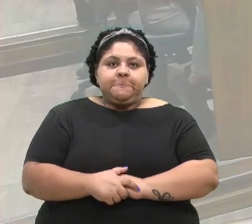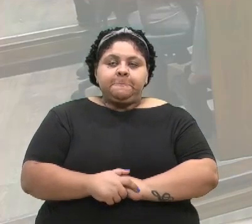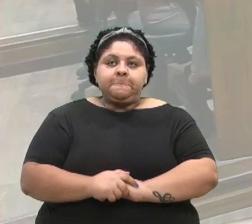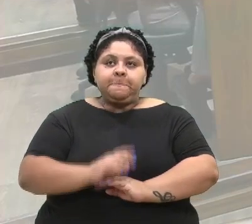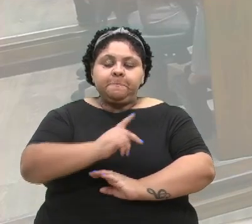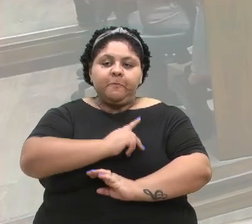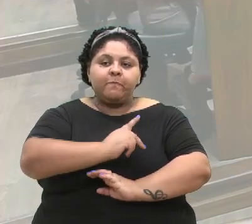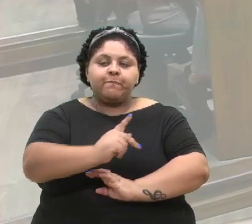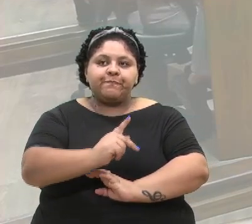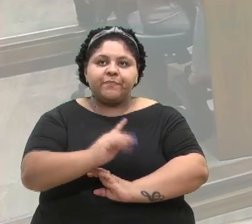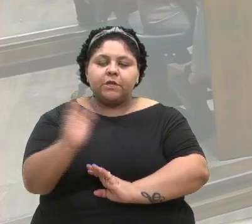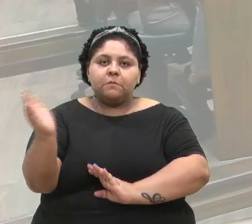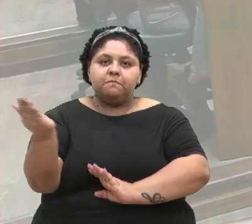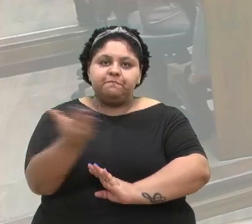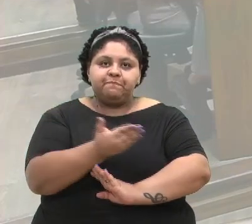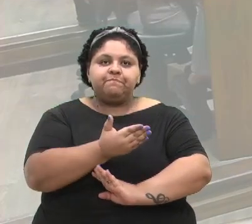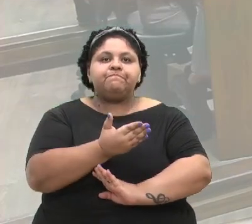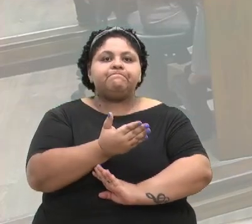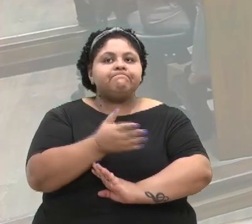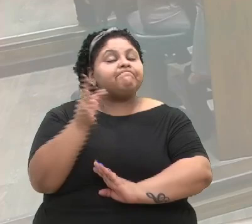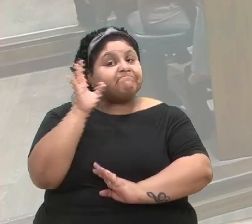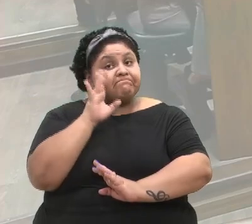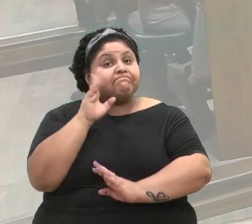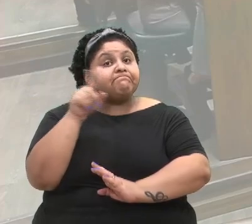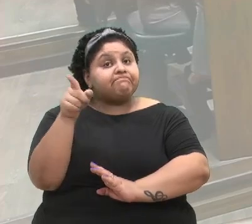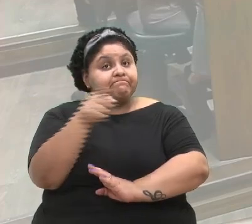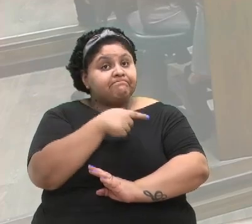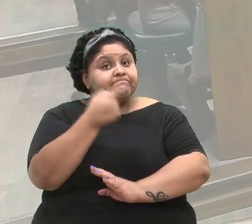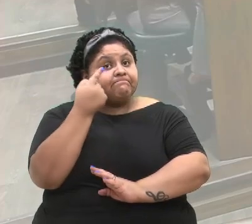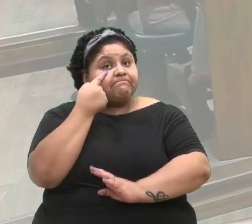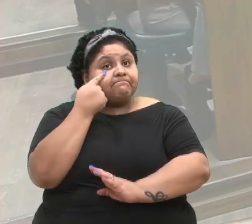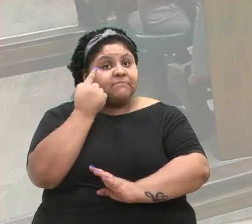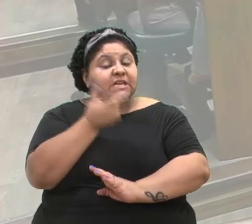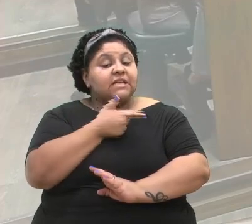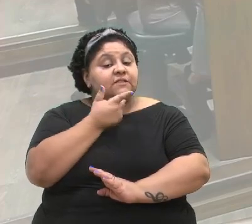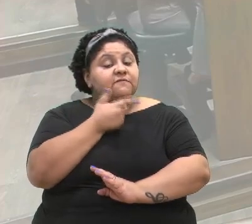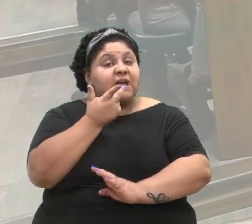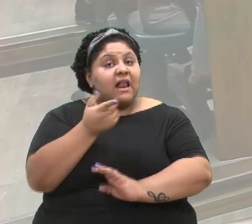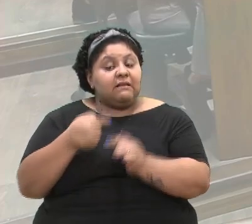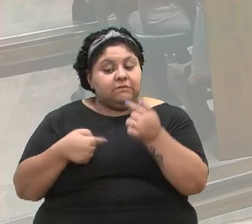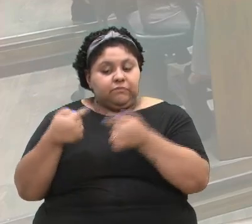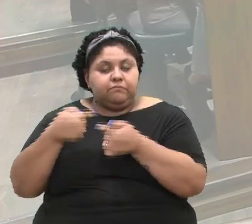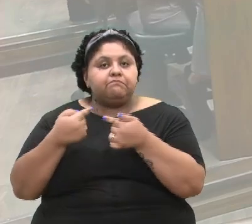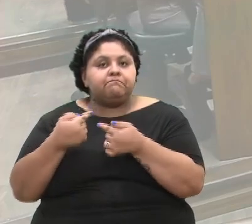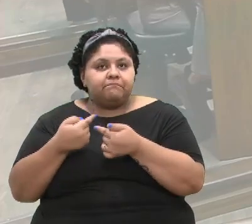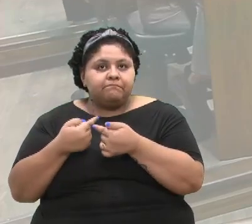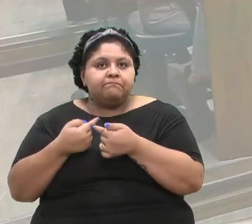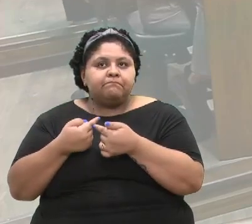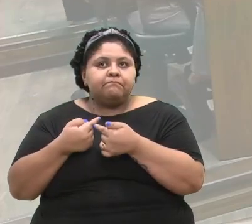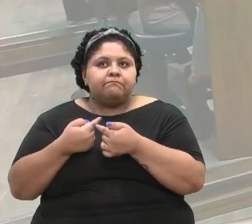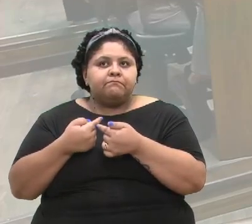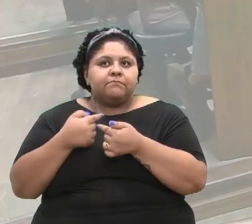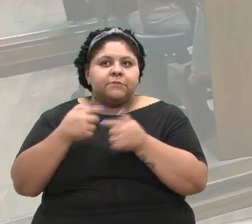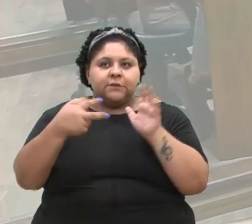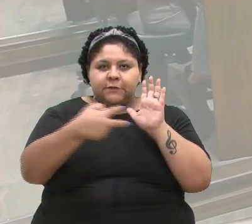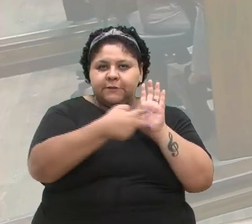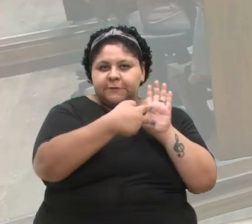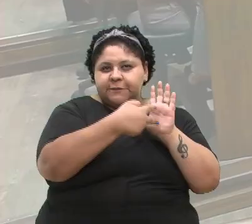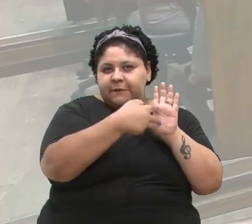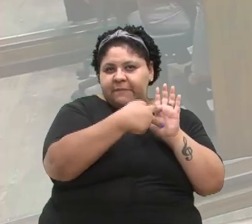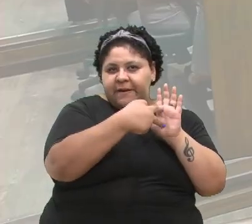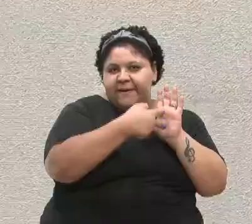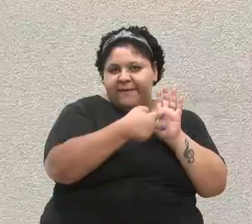Senhora presidente, é bacana a gente ver os discursos, os debates, uns para chamar mais atenção, outros para